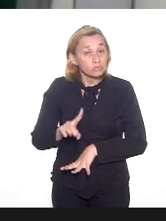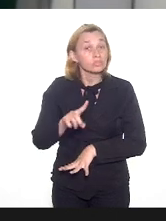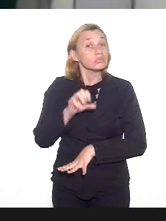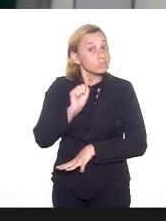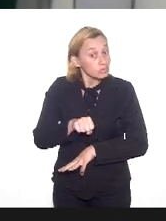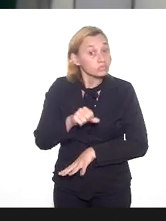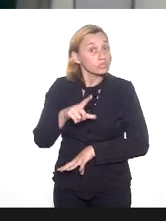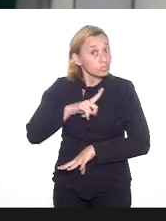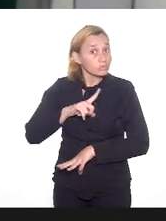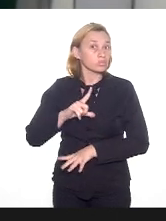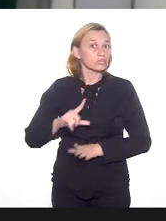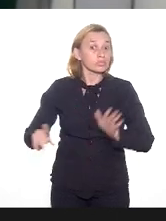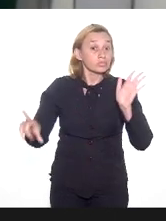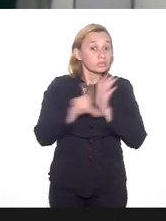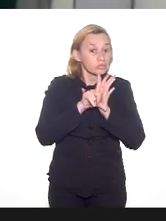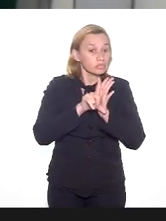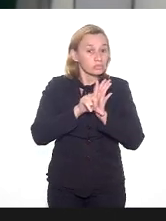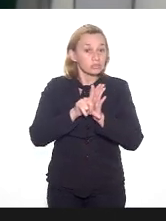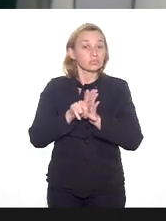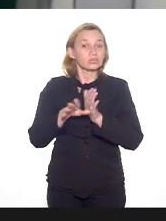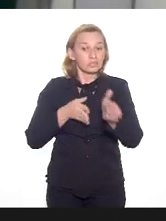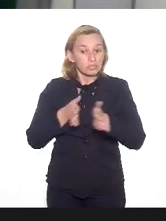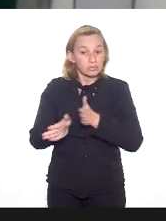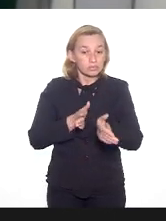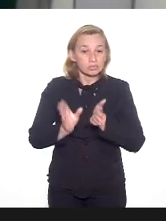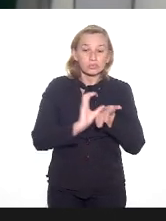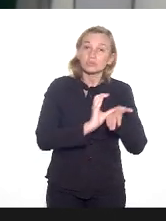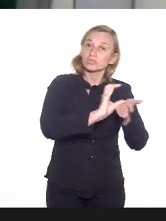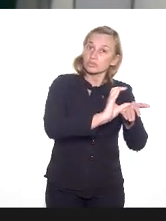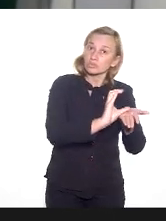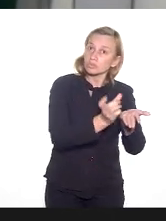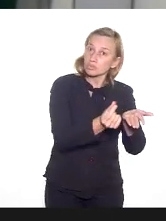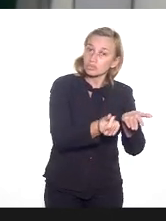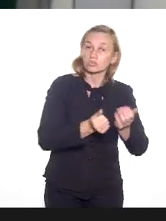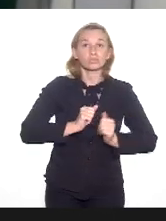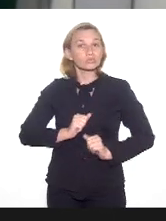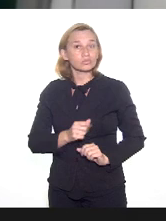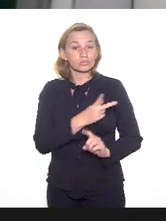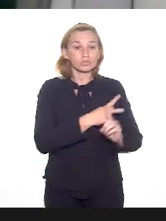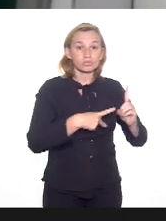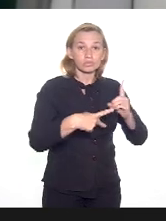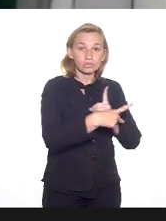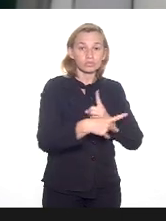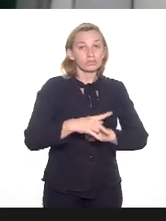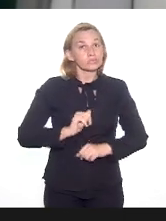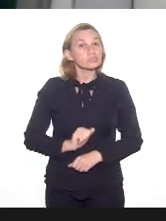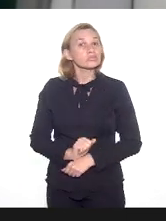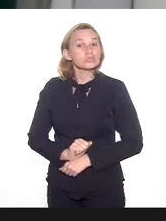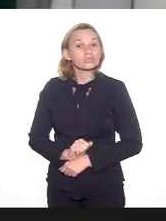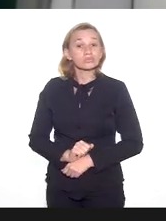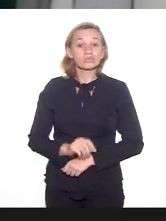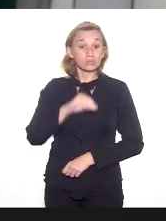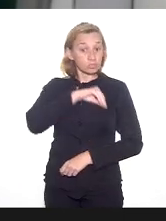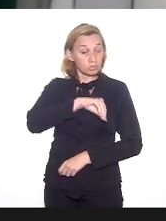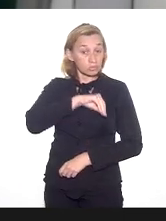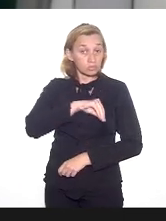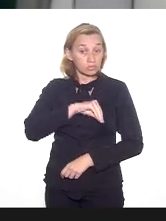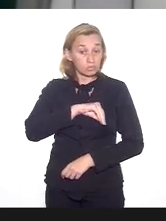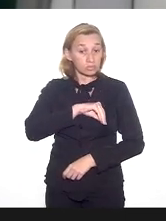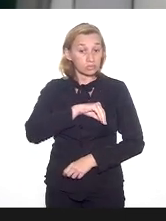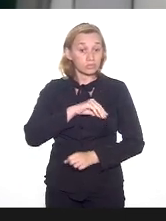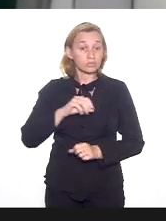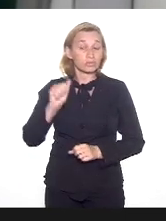né, ter acesso aos recursos que lhes cabem como salário ou como provento